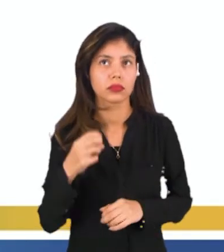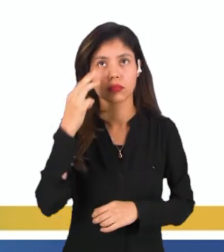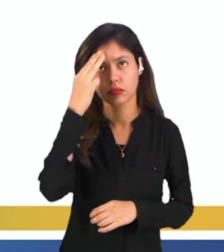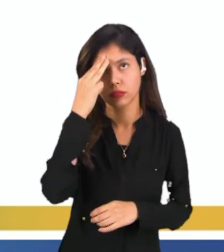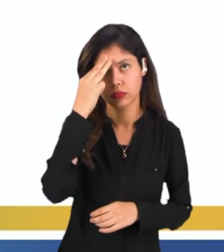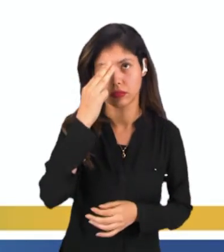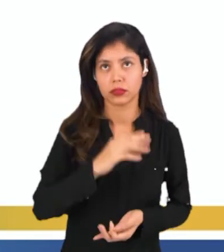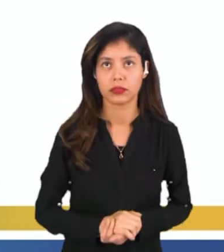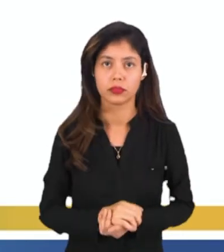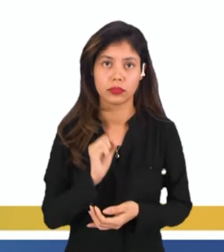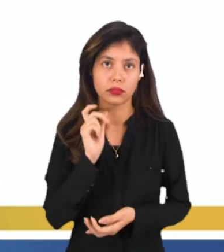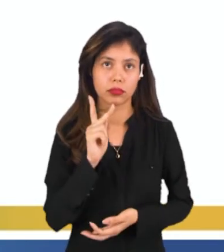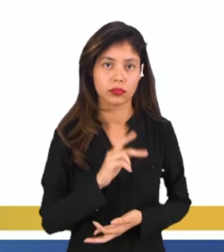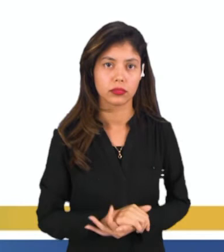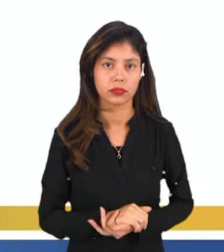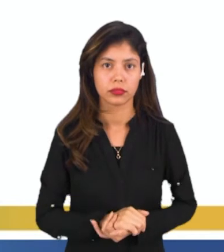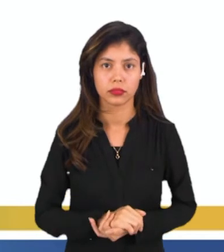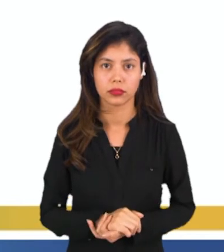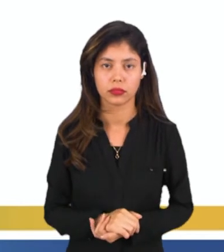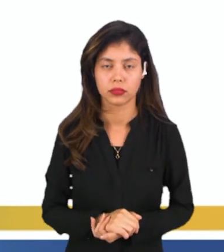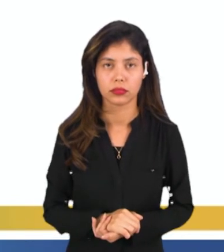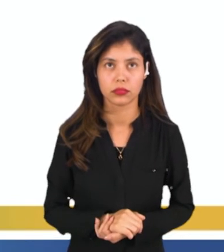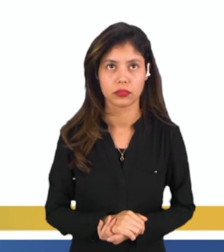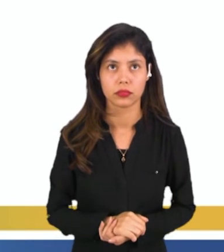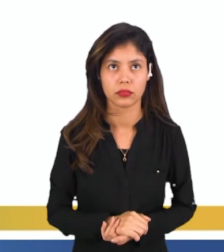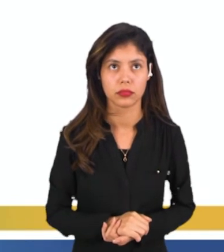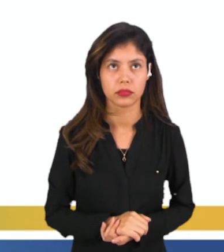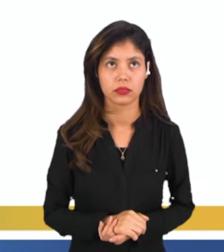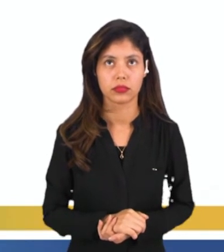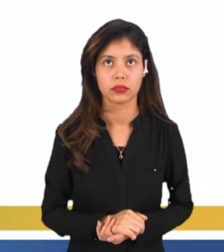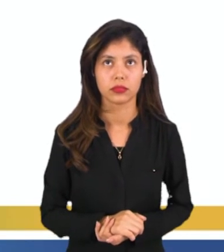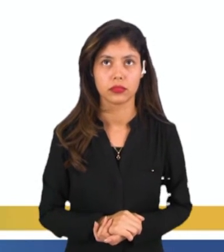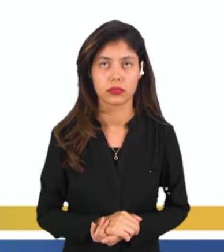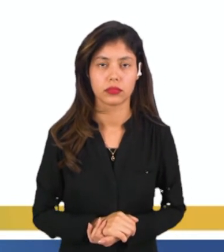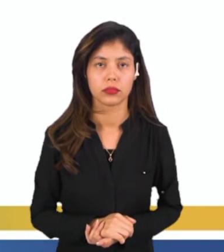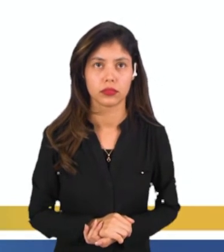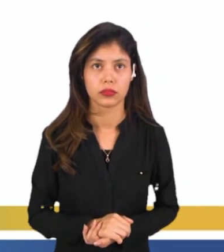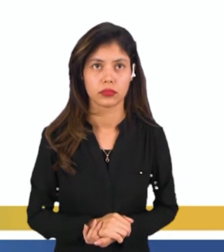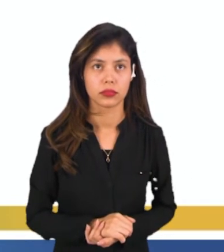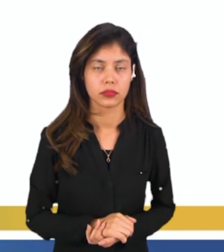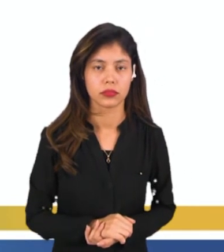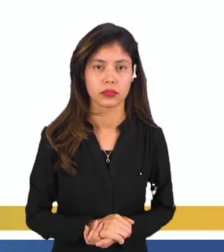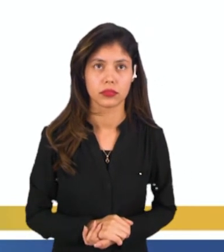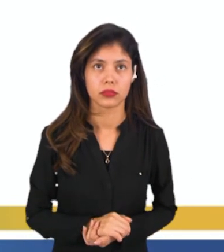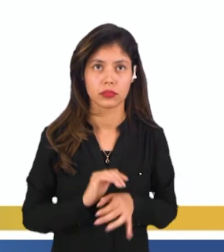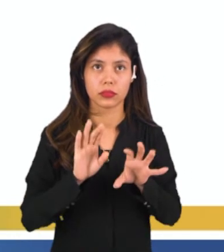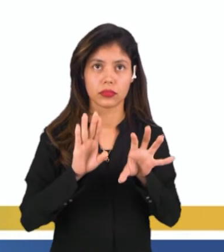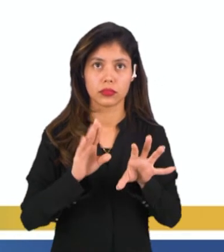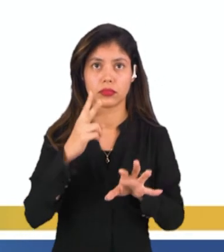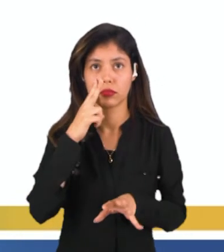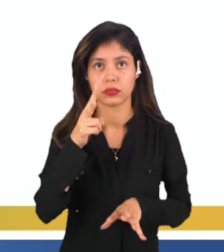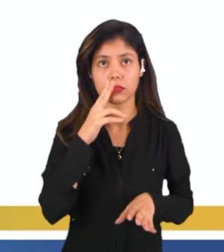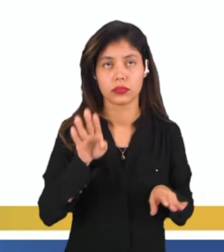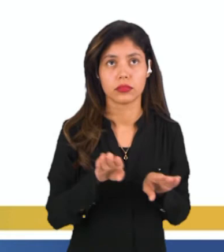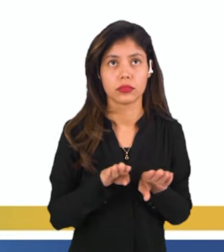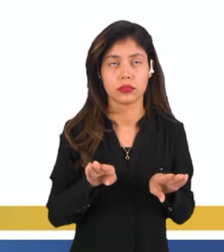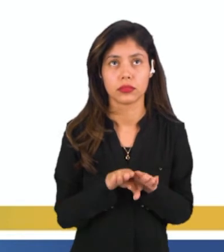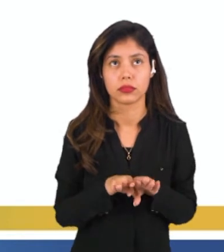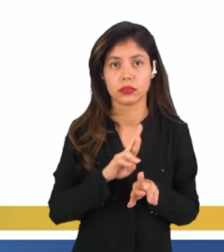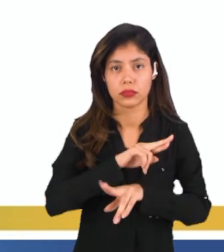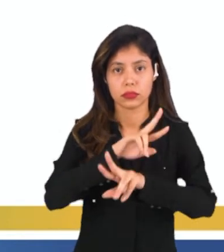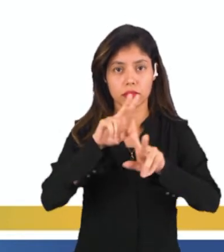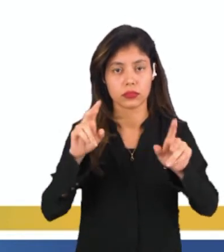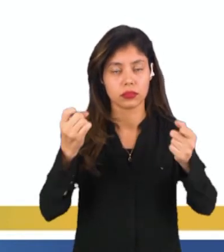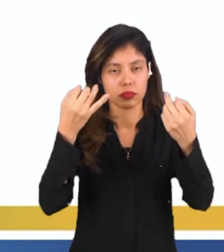memórias. Ok? Então, vamos passar para o próximo slide. E aqui nós vemos também